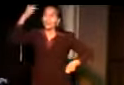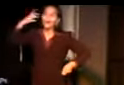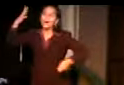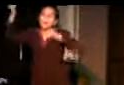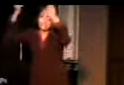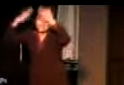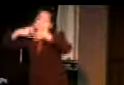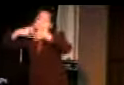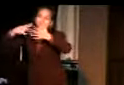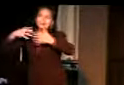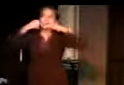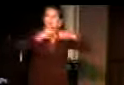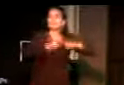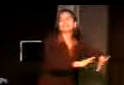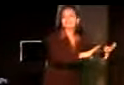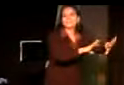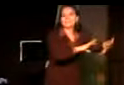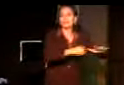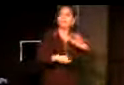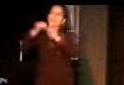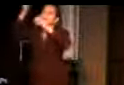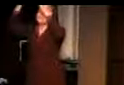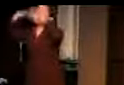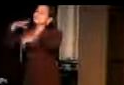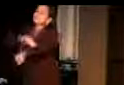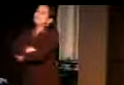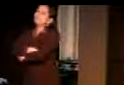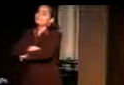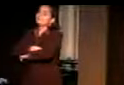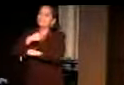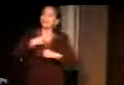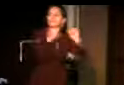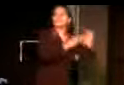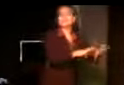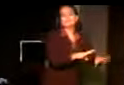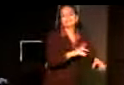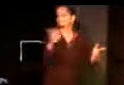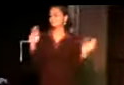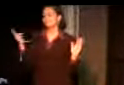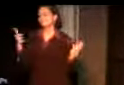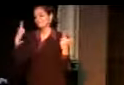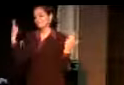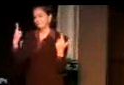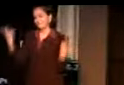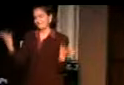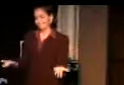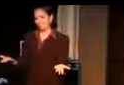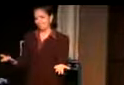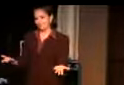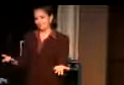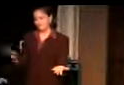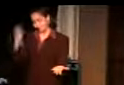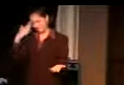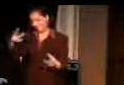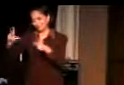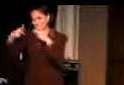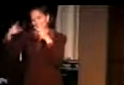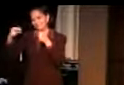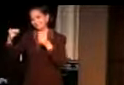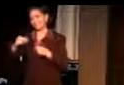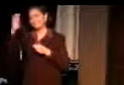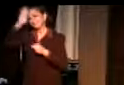você partilha misericórdia porque é alvo dela que presente eu recebi não posso ficar só